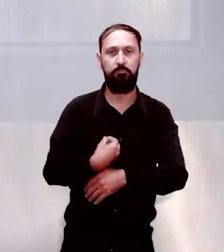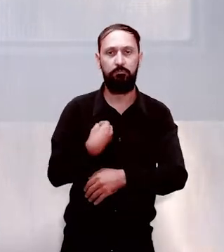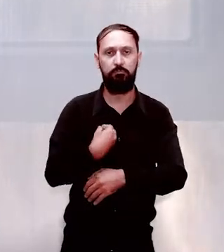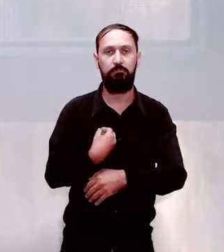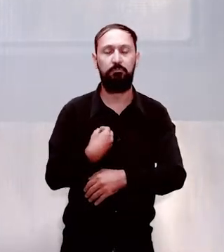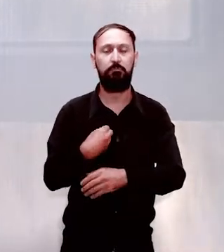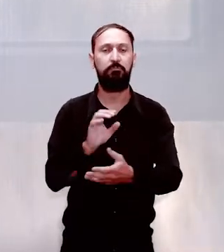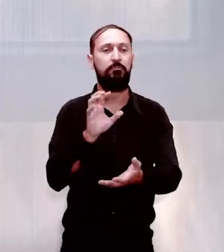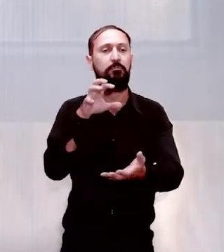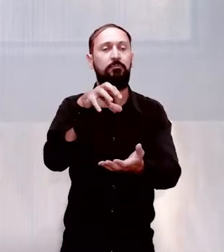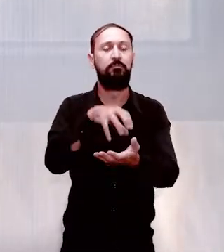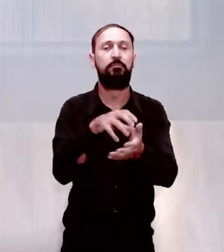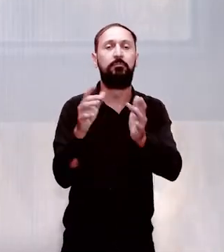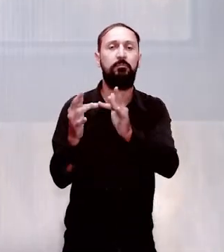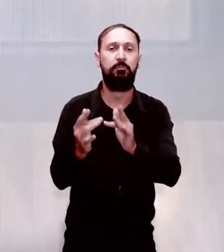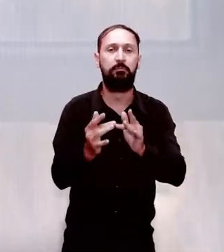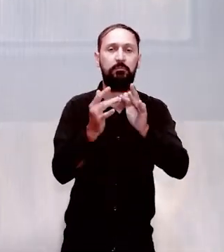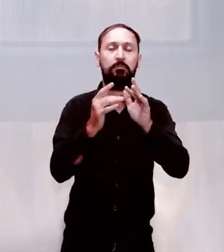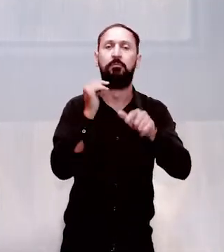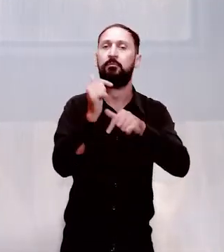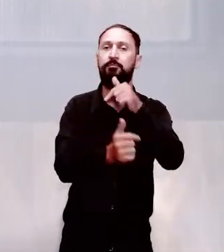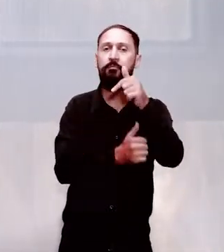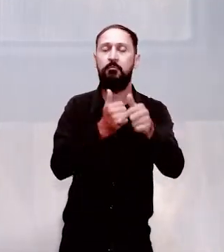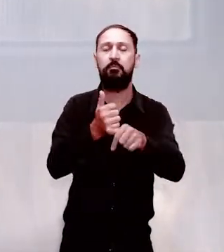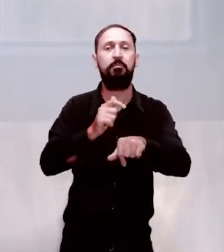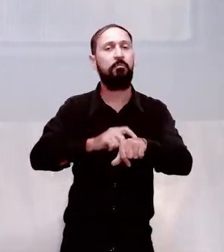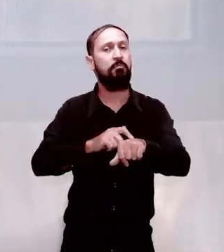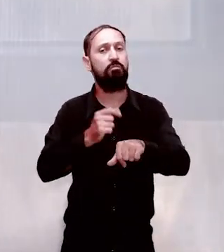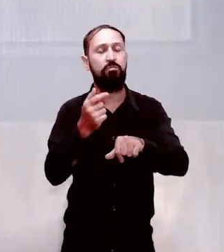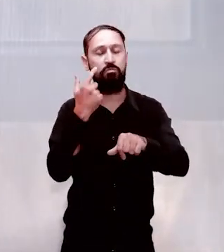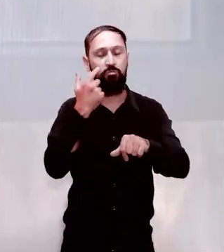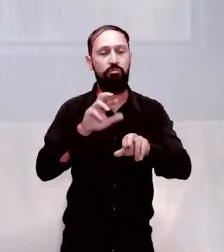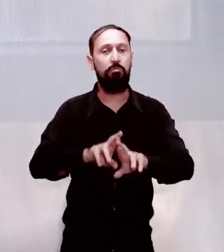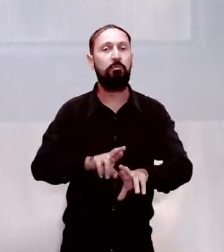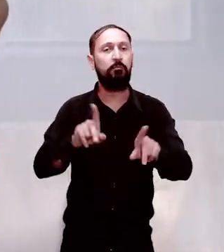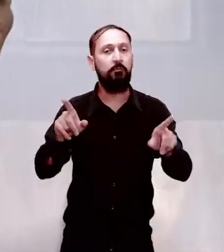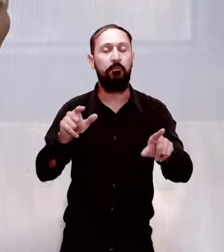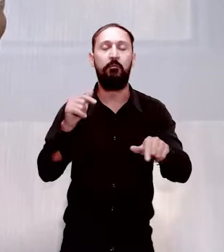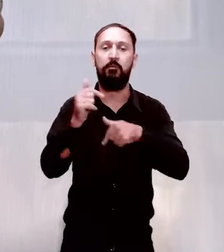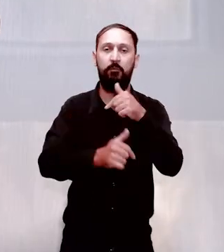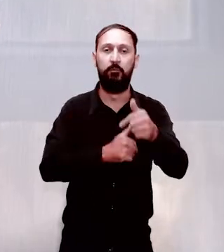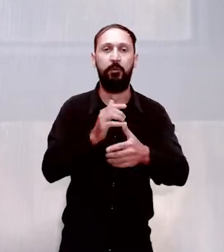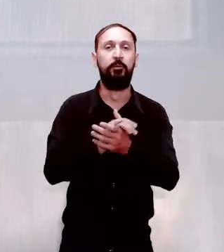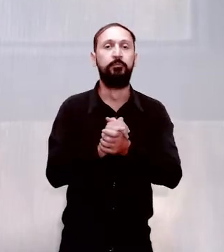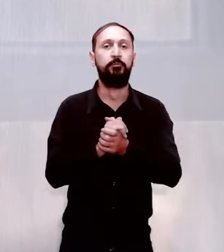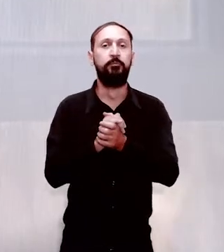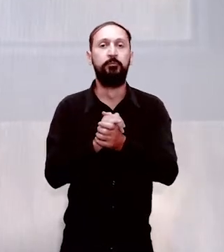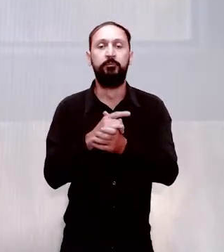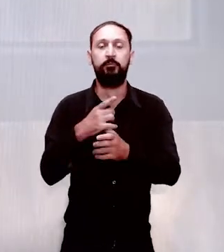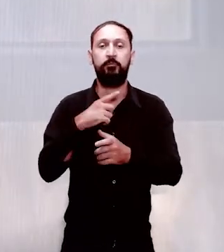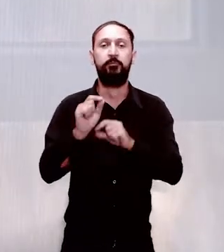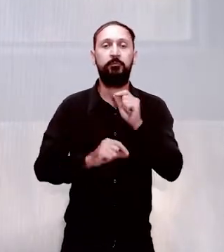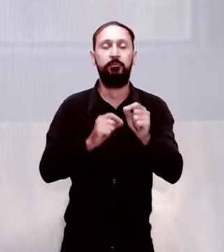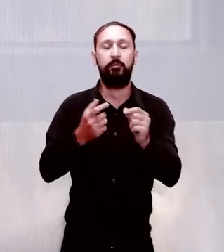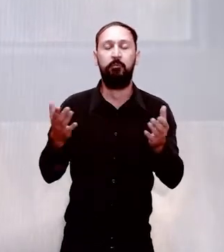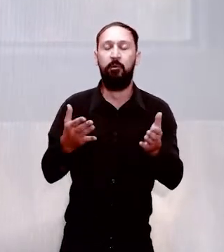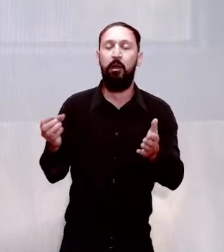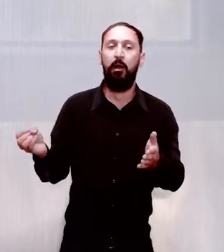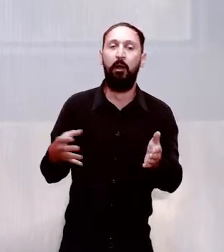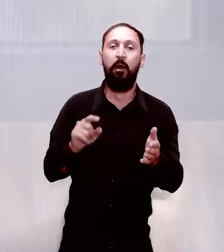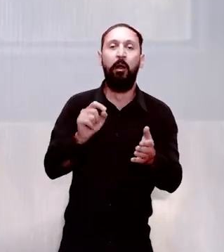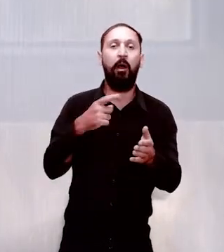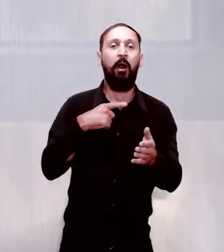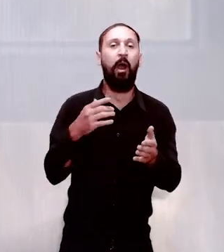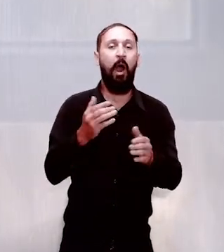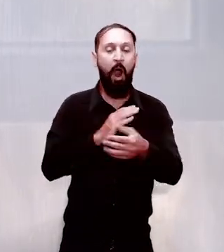presente nesse núcleo relacionado ao trabalho, né, quando você fala em desigualdade racial de emprego. E trazendo